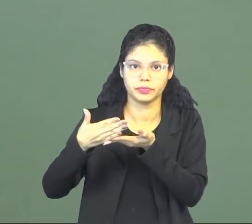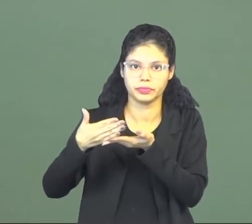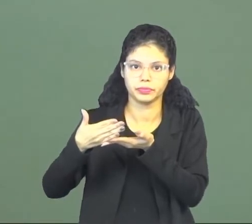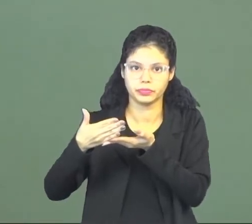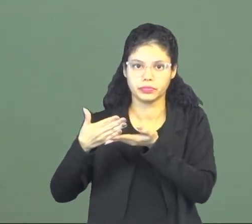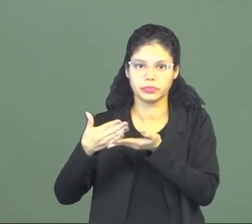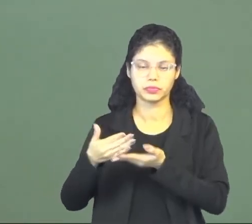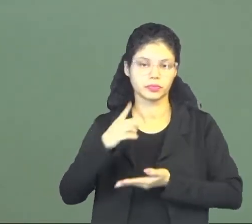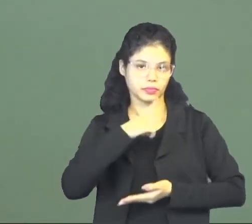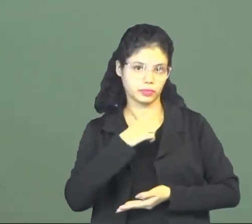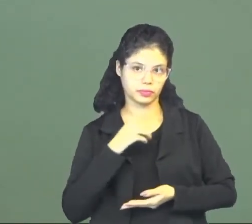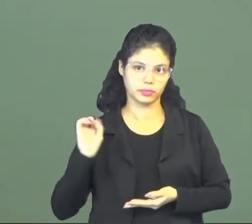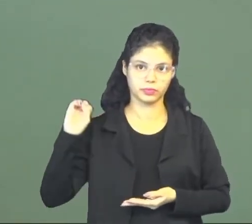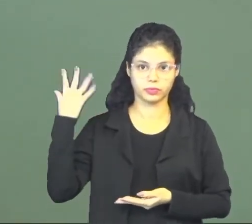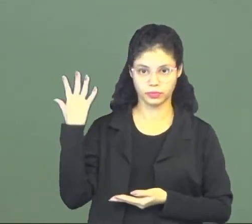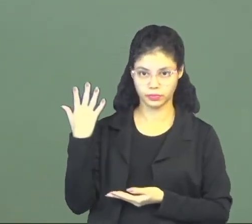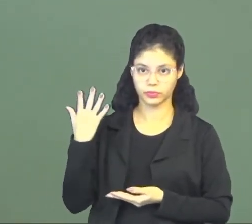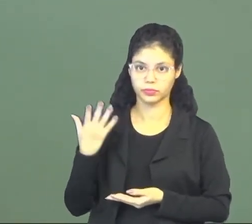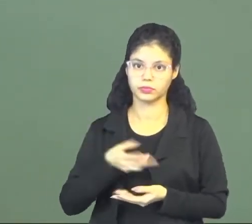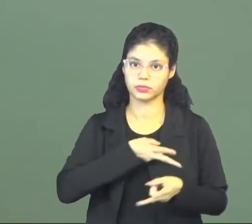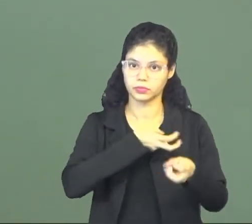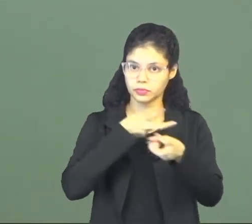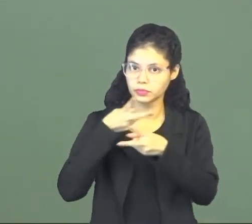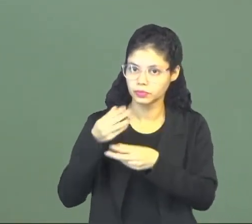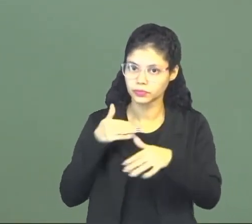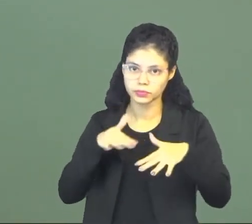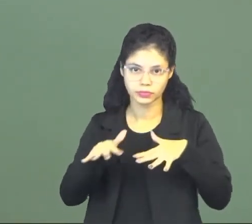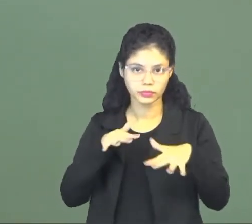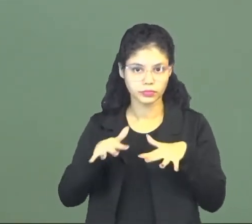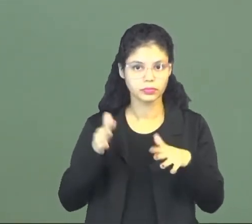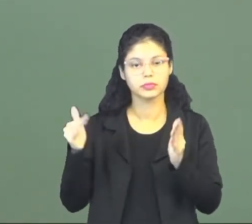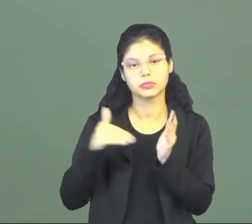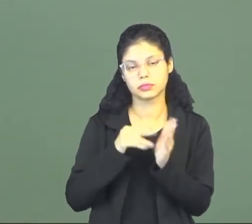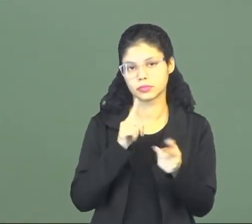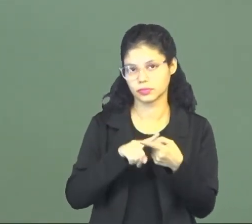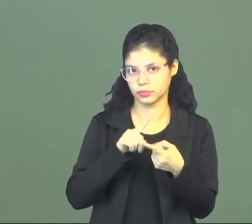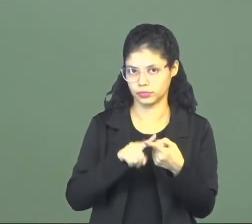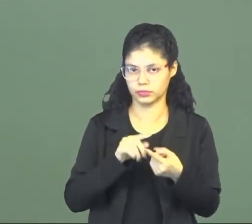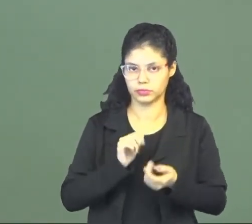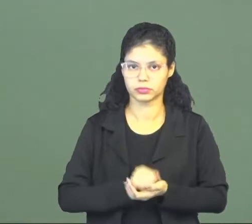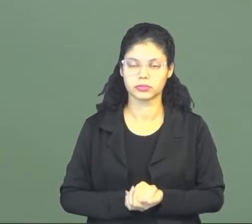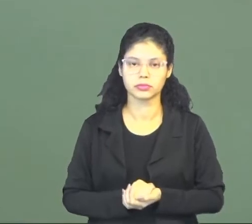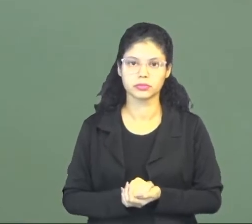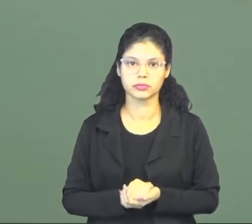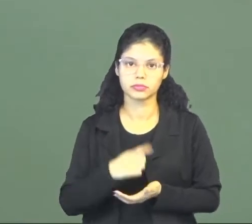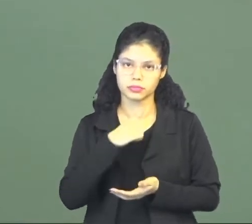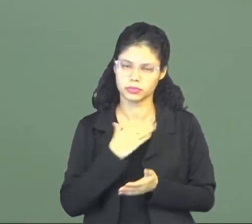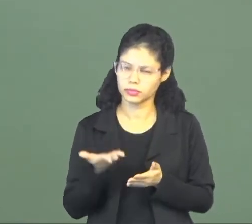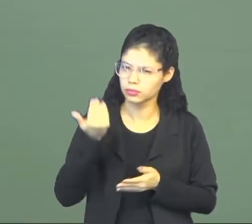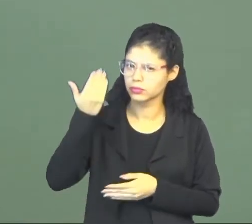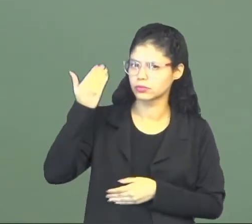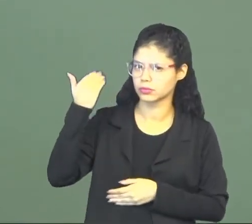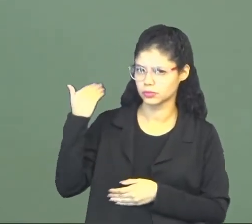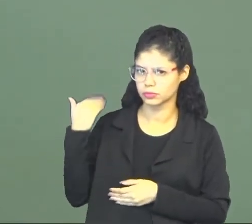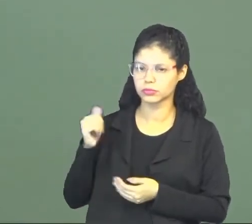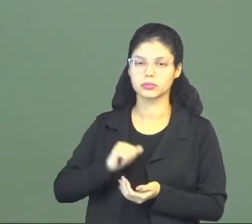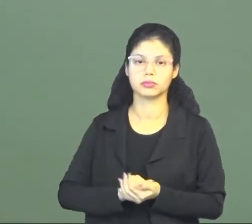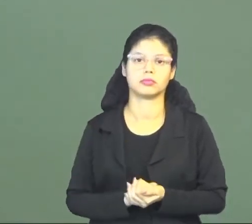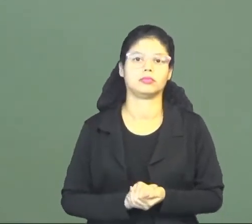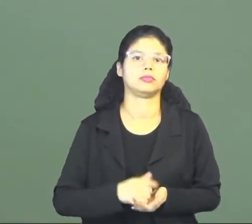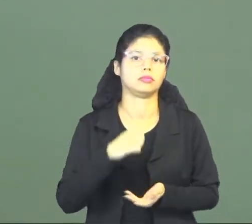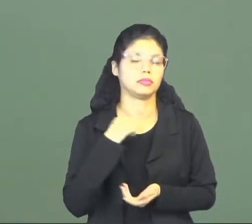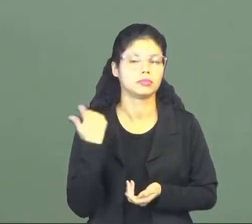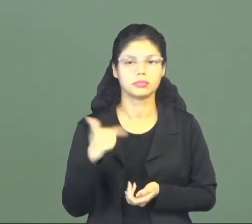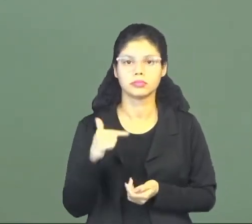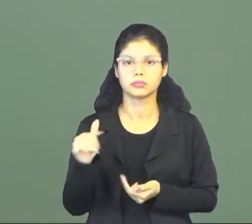se suceder essa captação de movimento, até porque a gente sabe que há muito tempo atrás nós